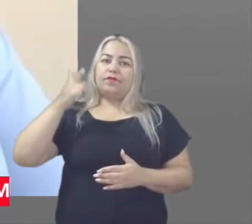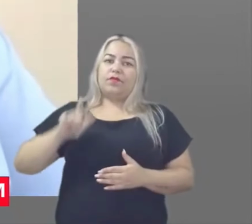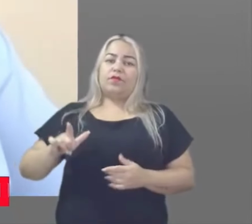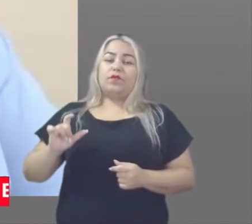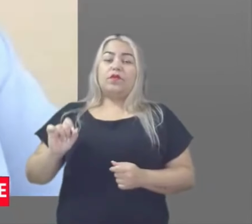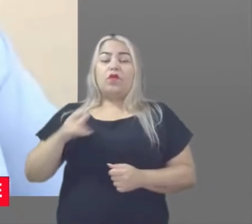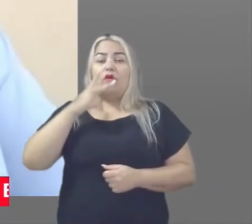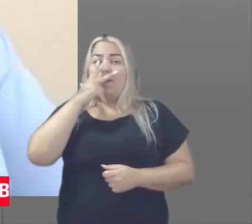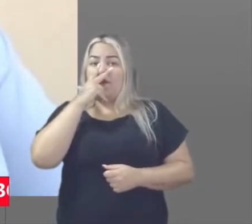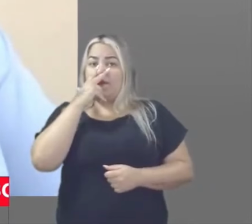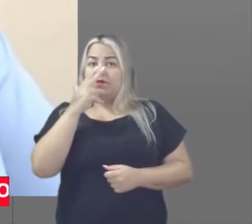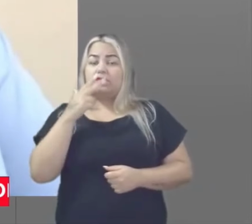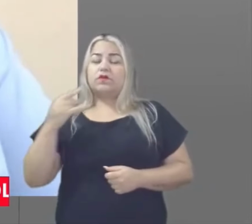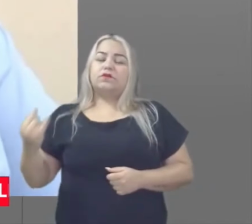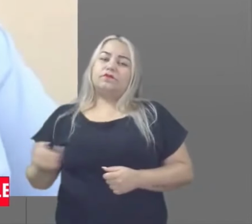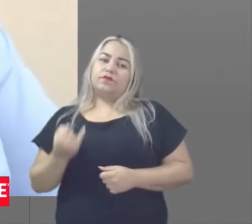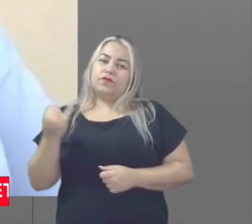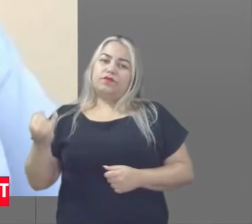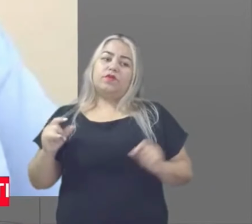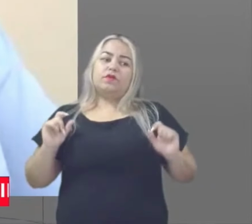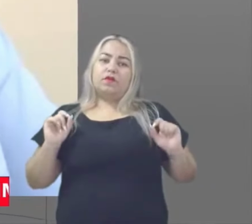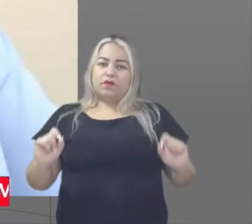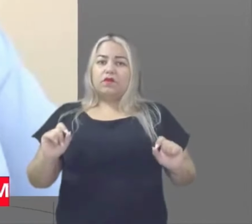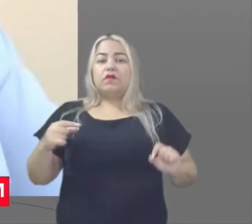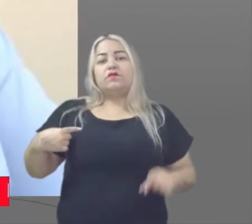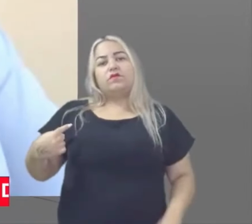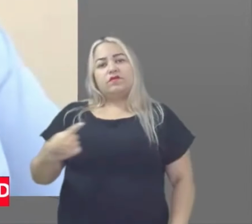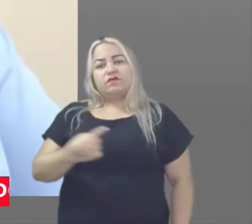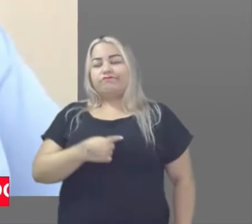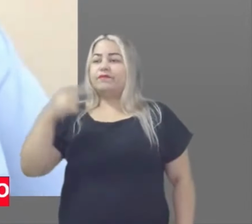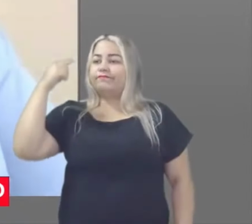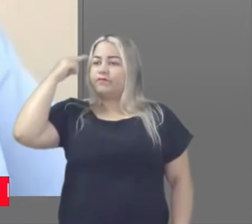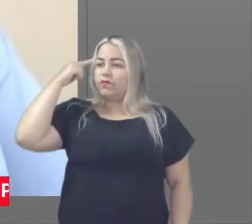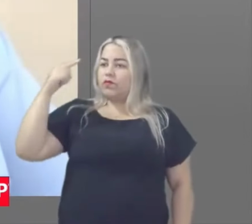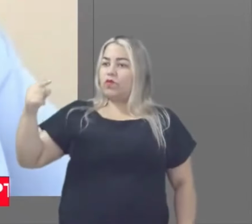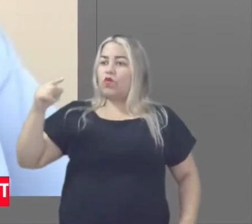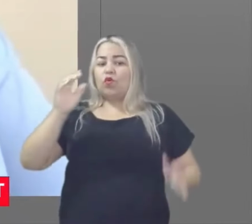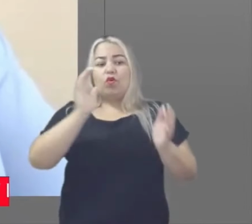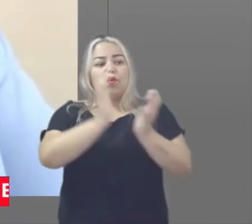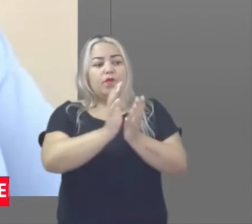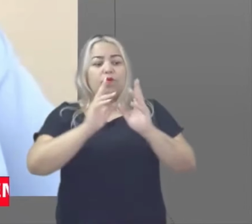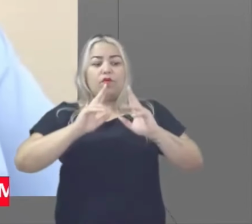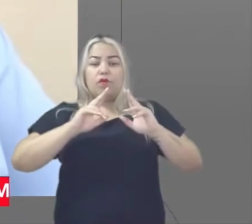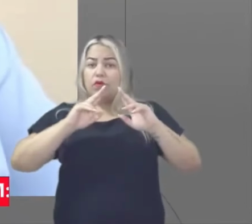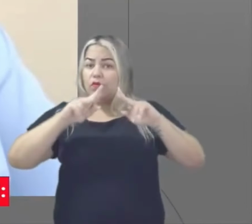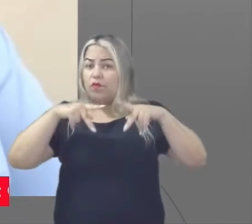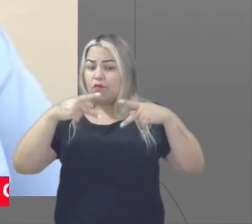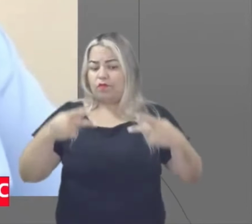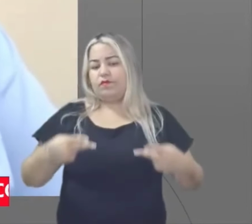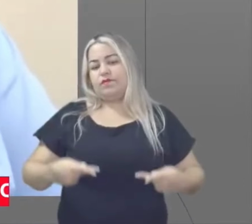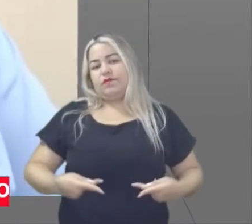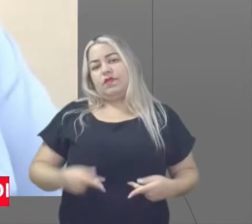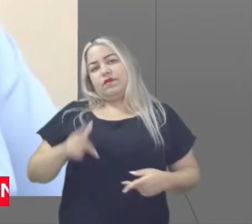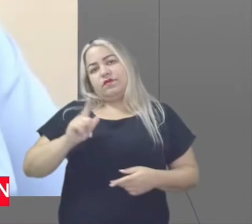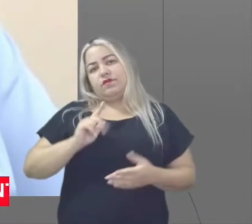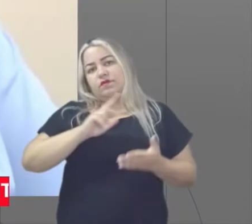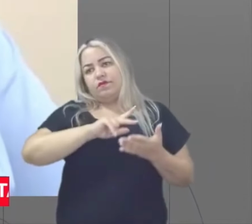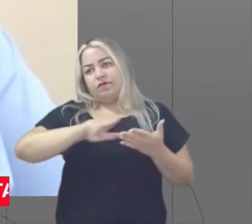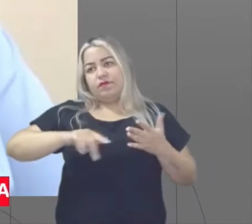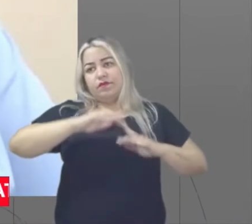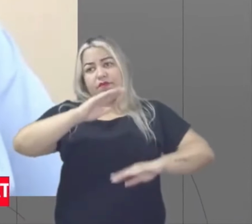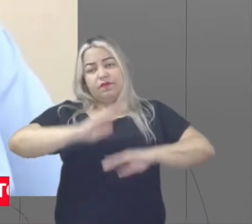que eu acho que é muito relevante é a gente pensar a tropa como seres humanos, né? Então, tem uma série de